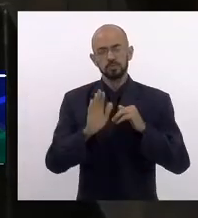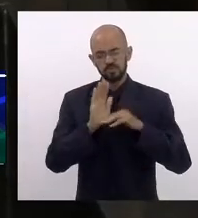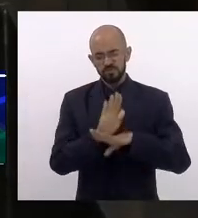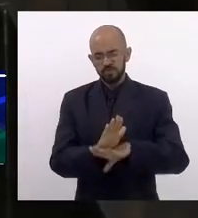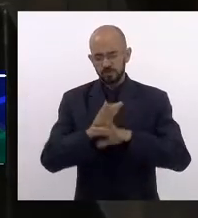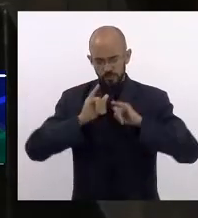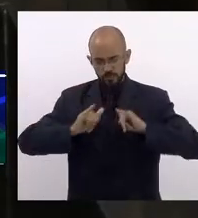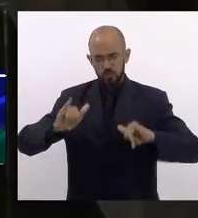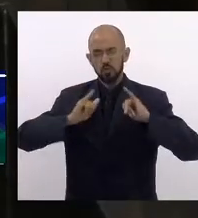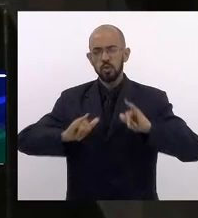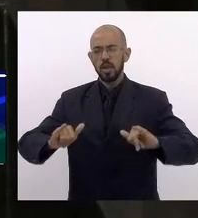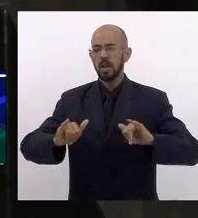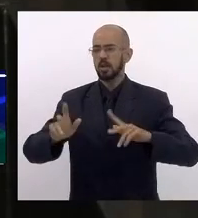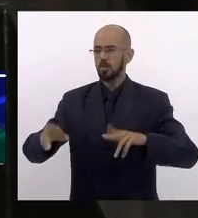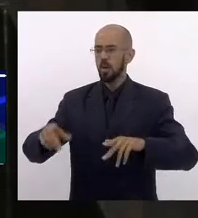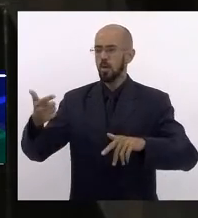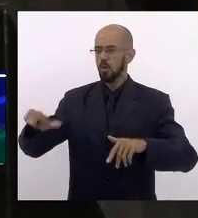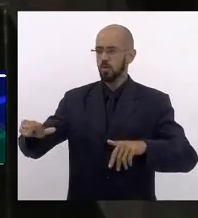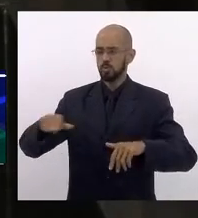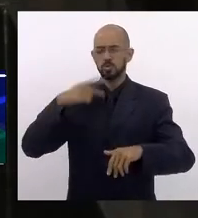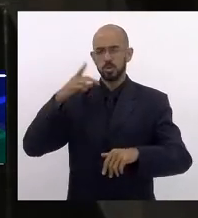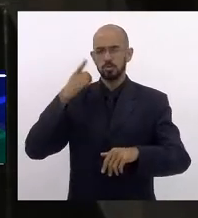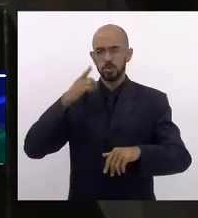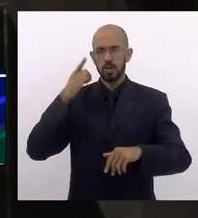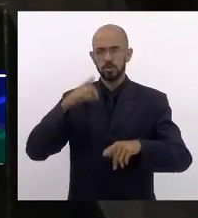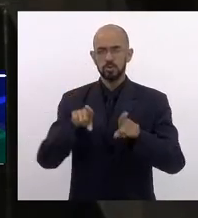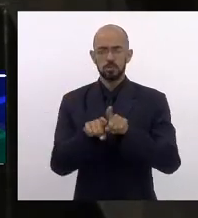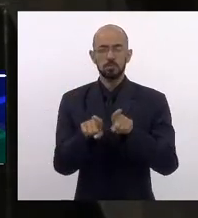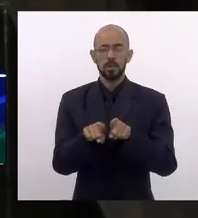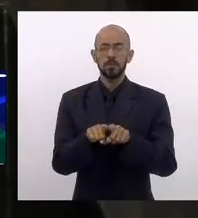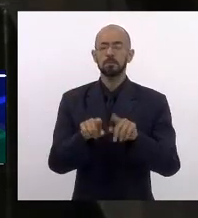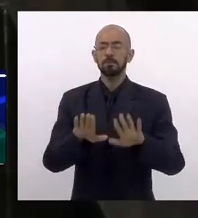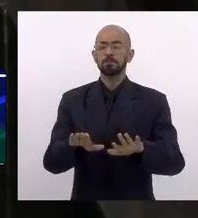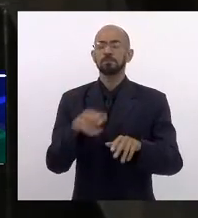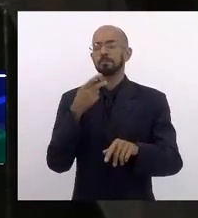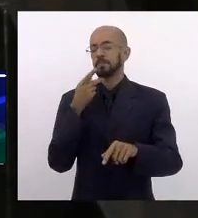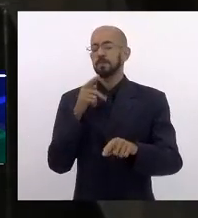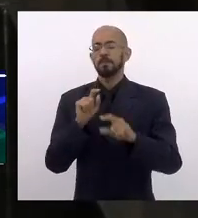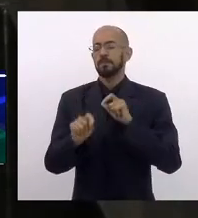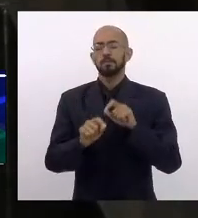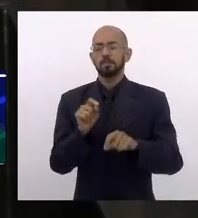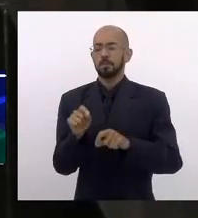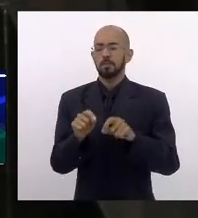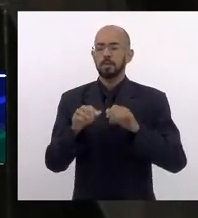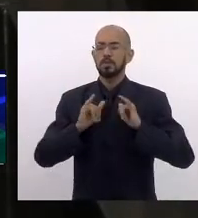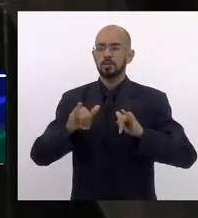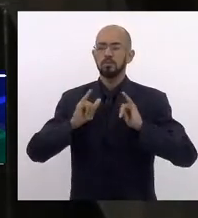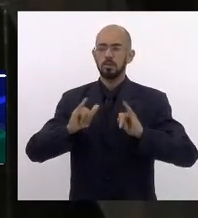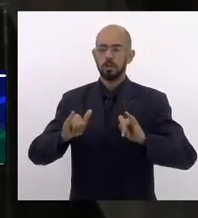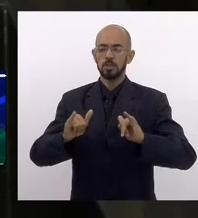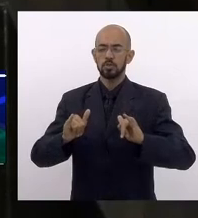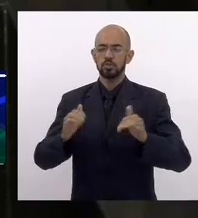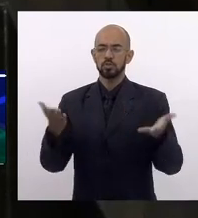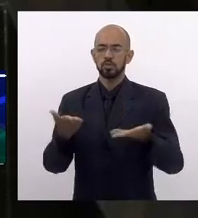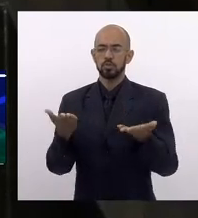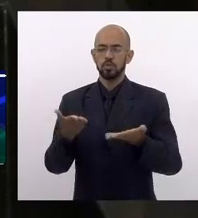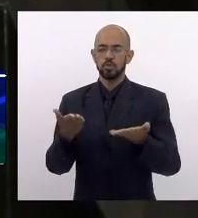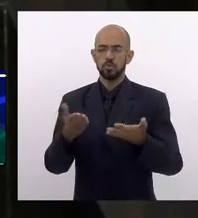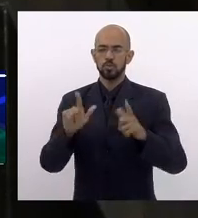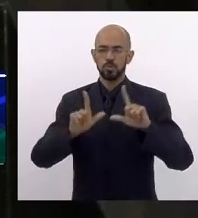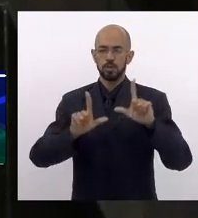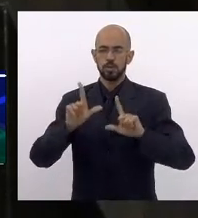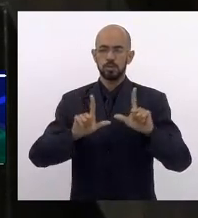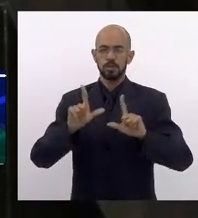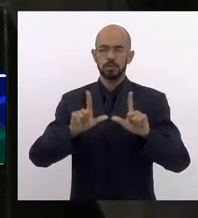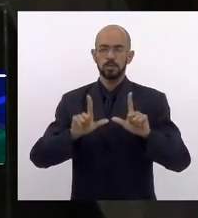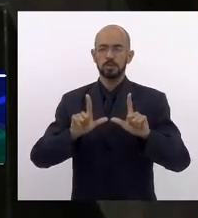outros mandatos aqui, mas eu quero dizer que os dados que passaram a ser divulgados hoje pela imprensa,